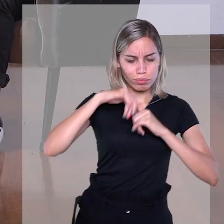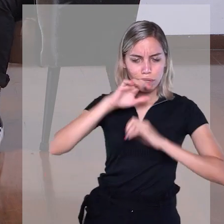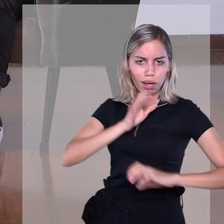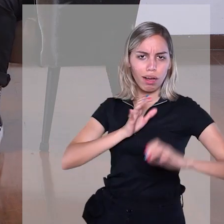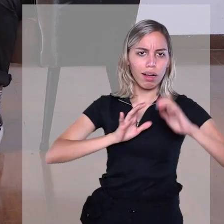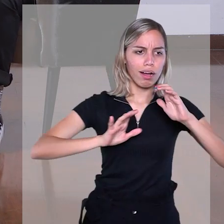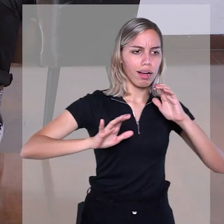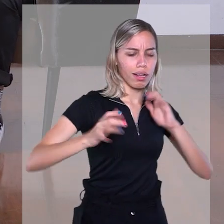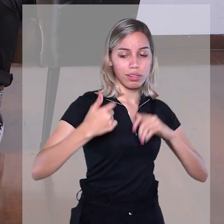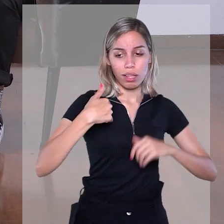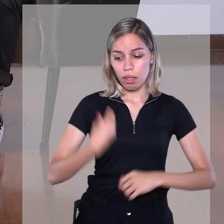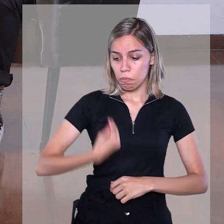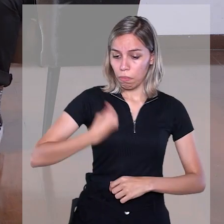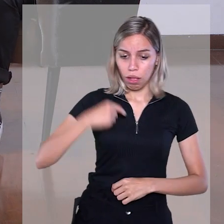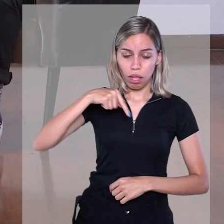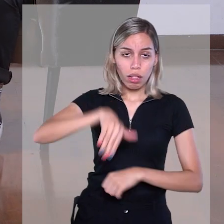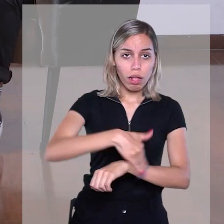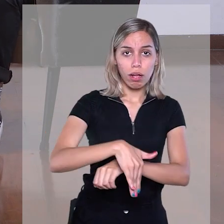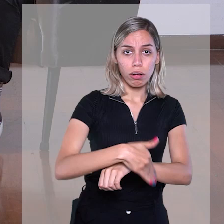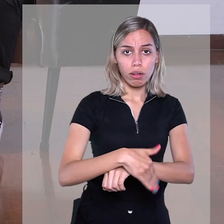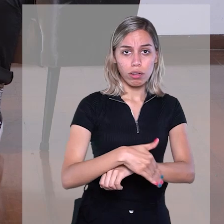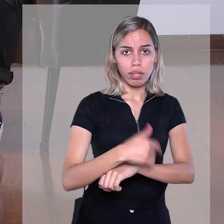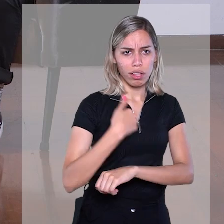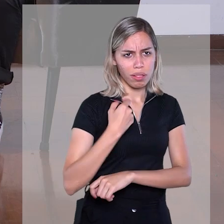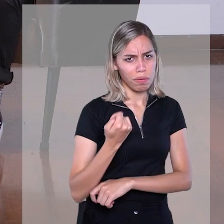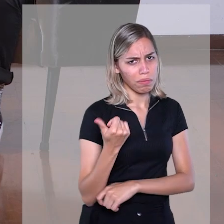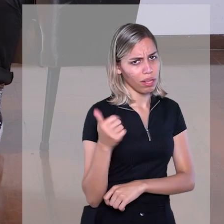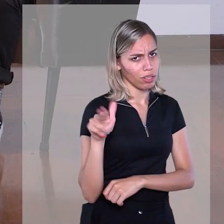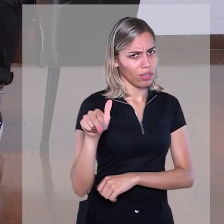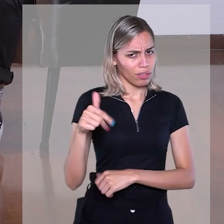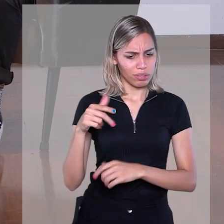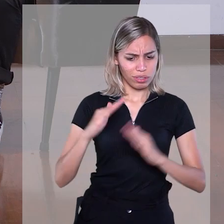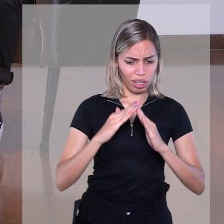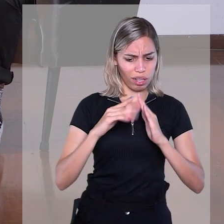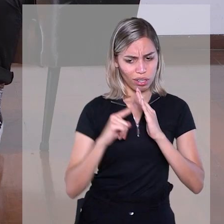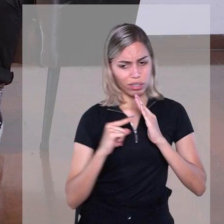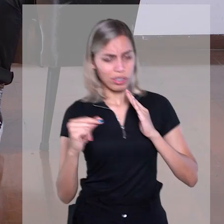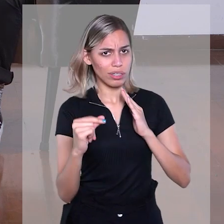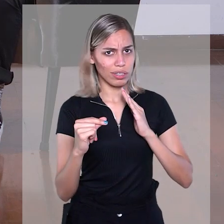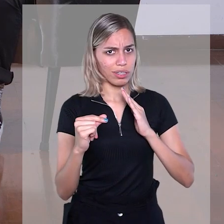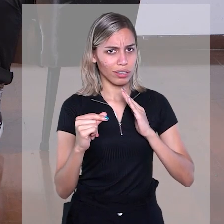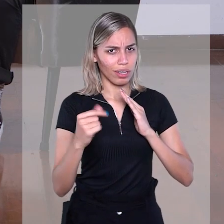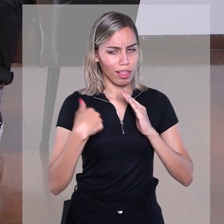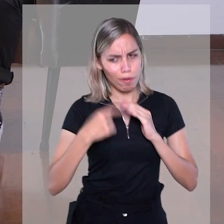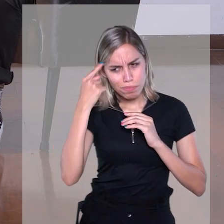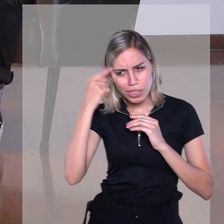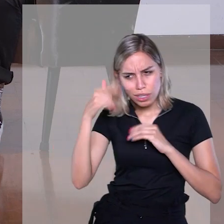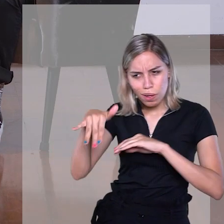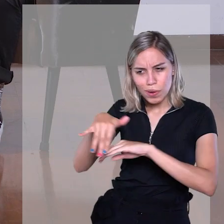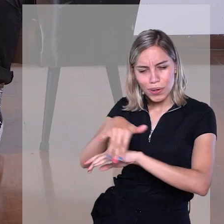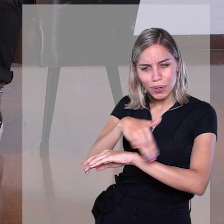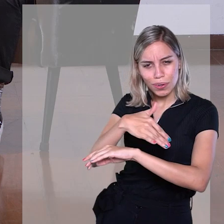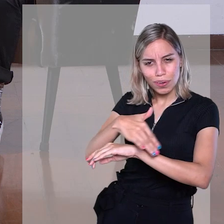saio de casa, mas vou vivendo com a rua no pensamento, no coração. E quando me dá na veneta